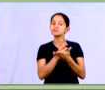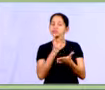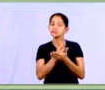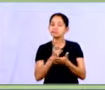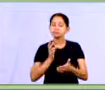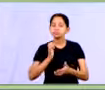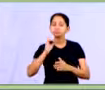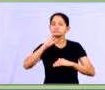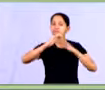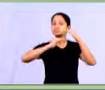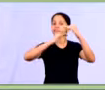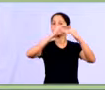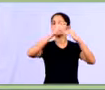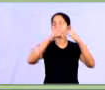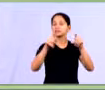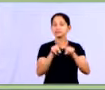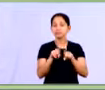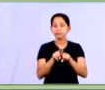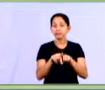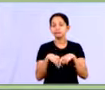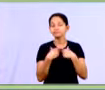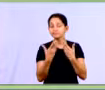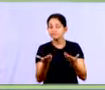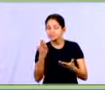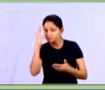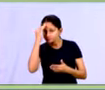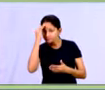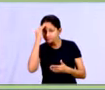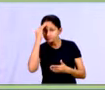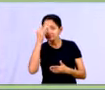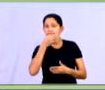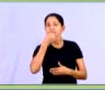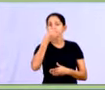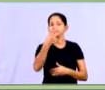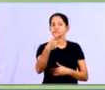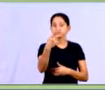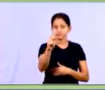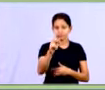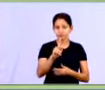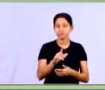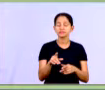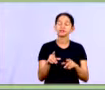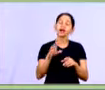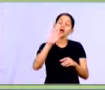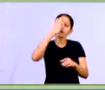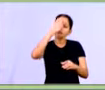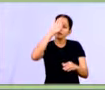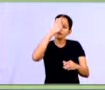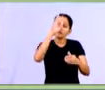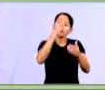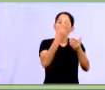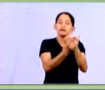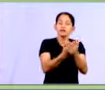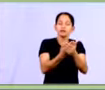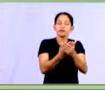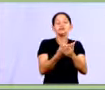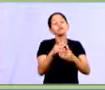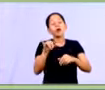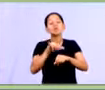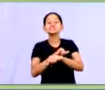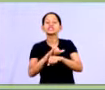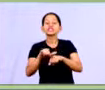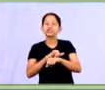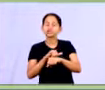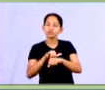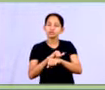riquezas. Denise, o que você entende pelo esse valor presente líquido? Eu acredito que é uma técnica muito útil para a gente trazer